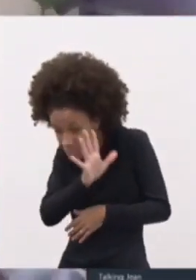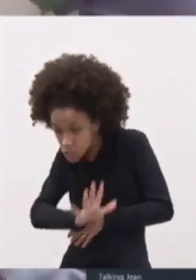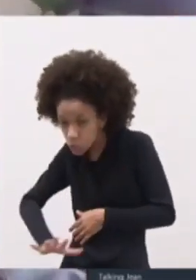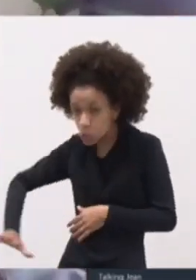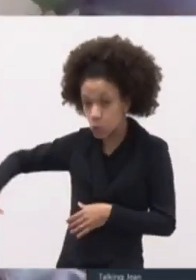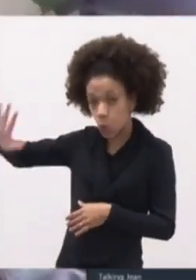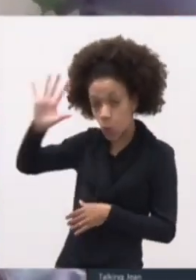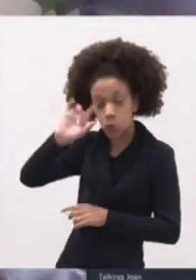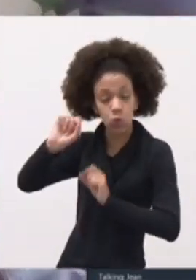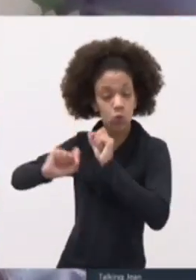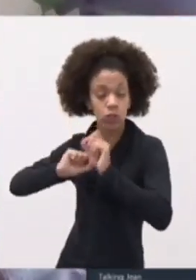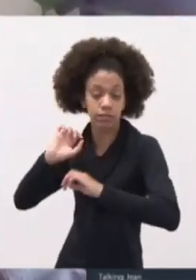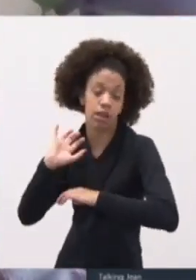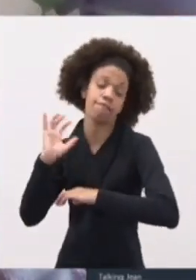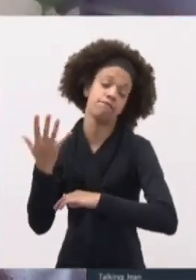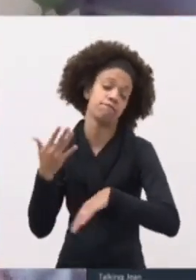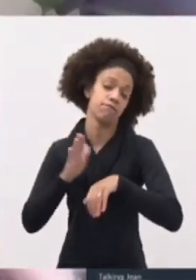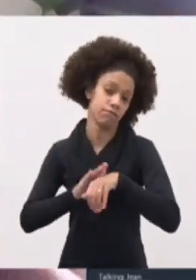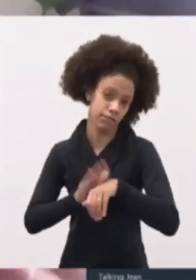nessa pandemia,